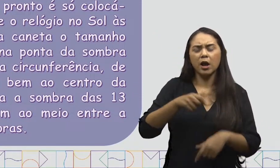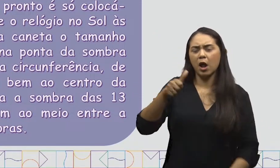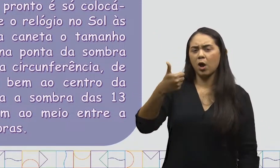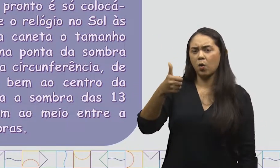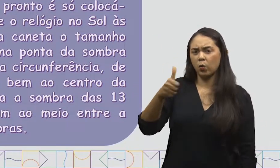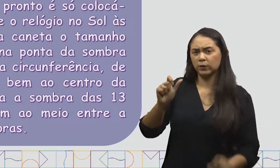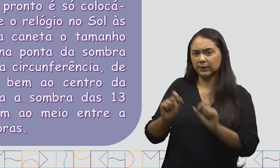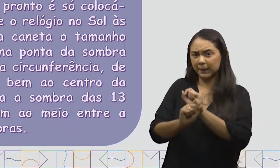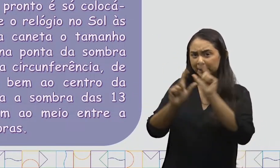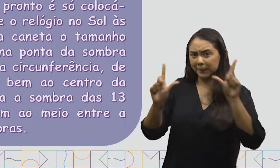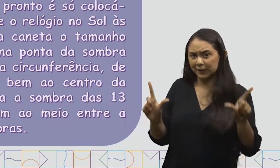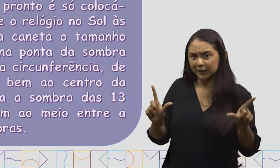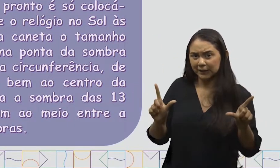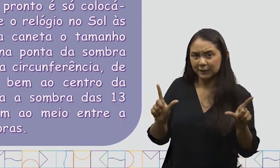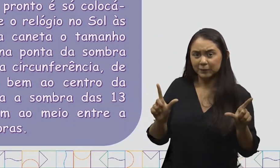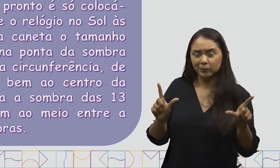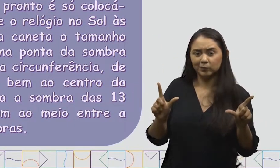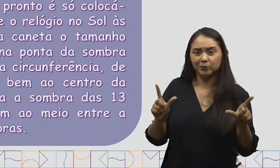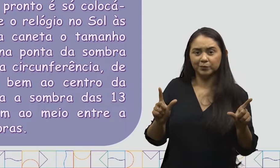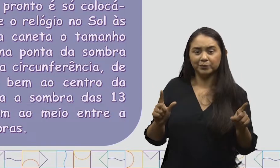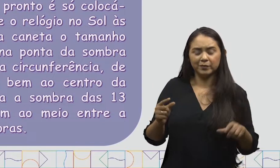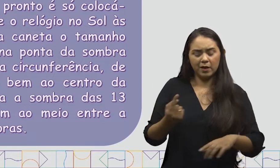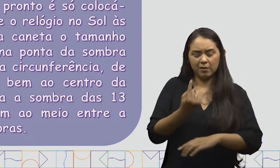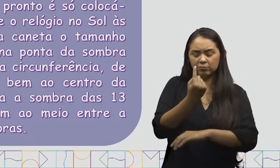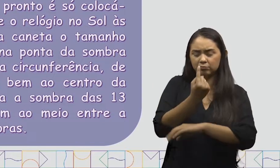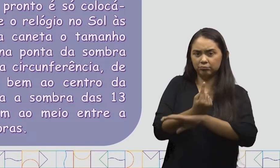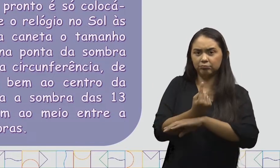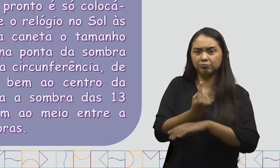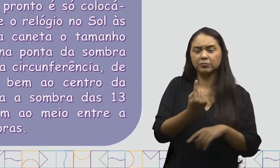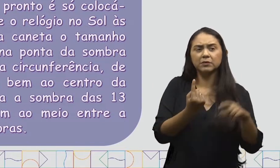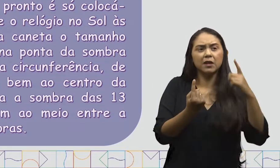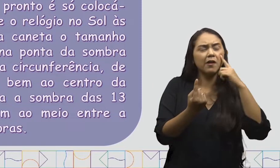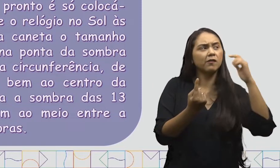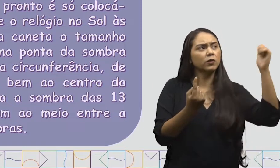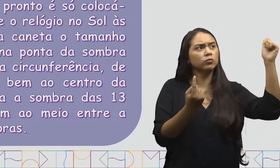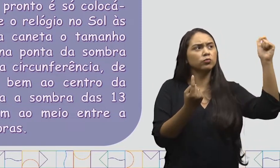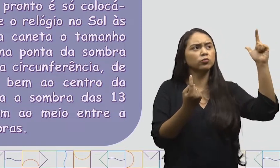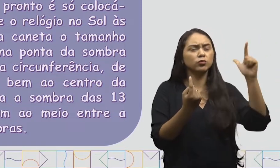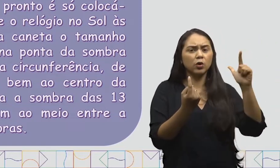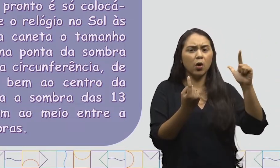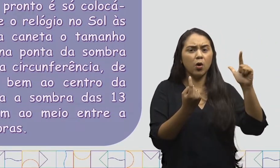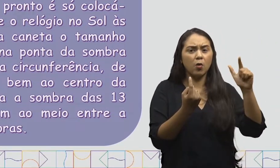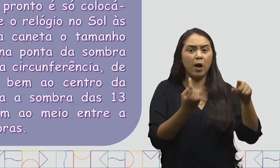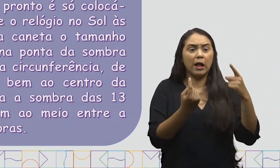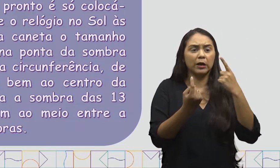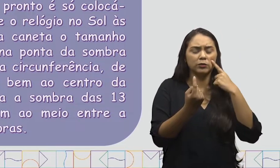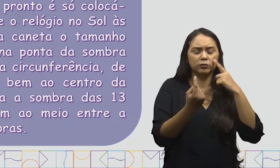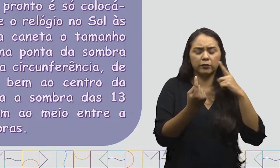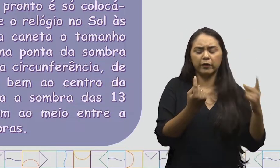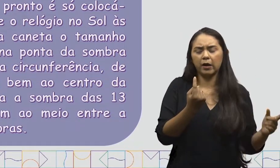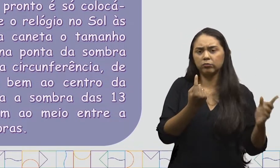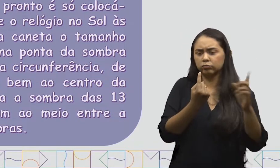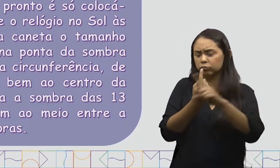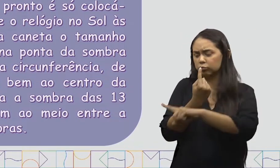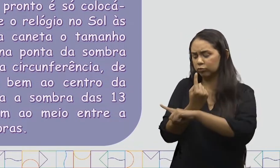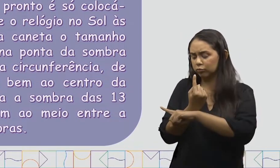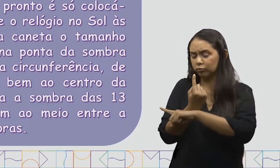às 11 horas da manhã e marque com uma caneta o tamanho exato da sombra do palito. Com base na ponta